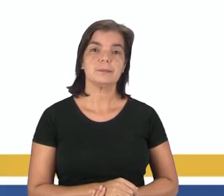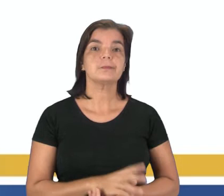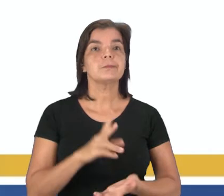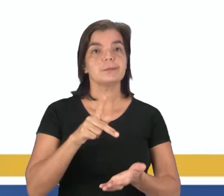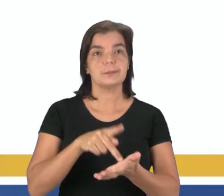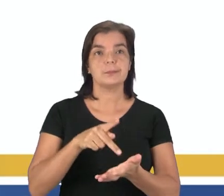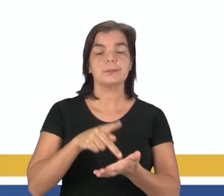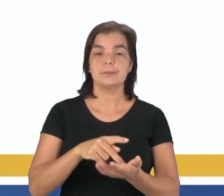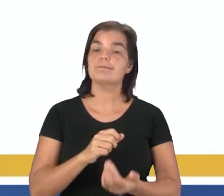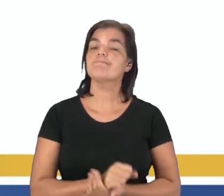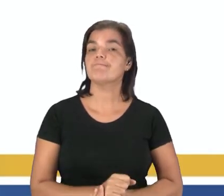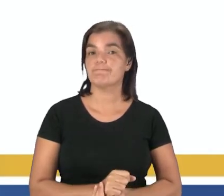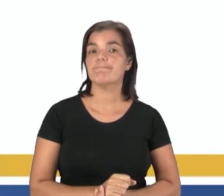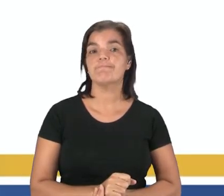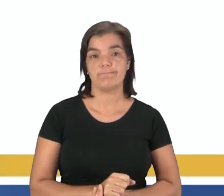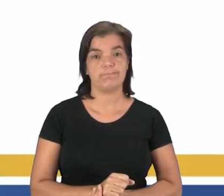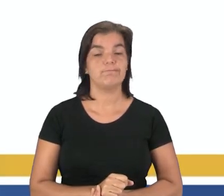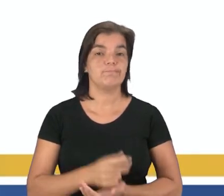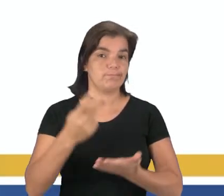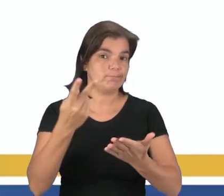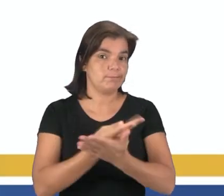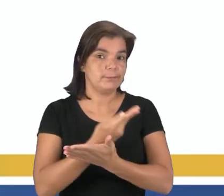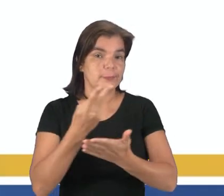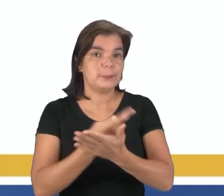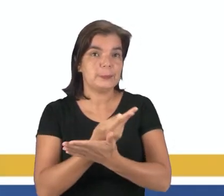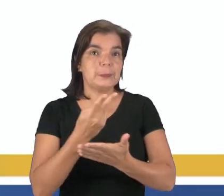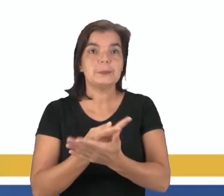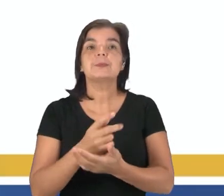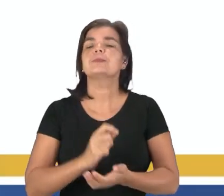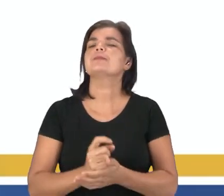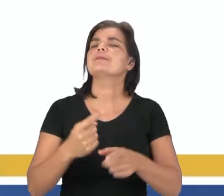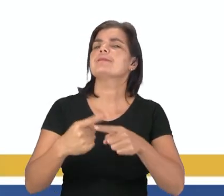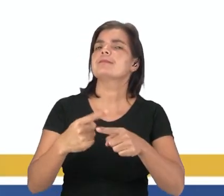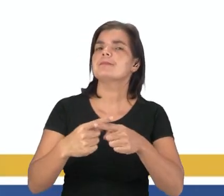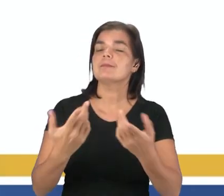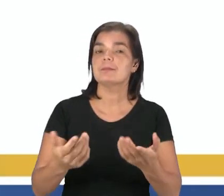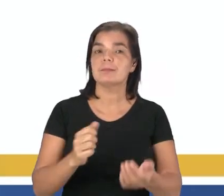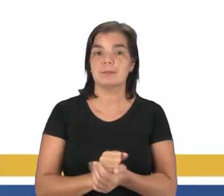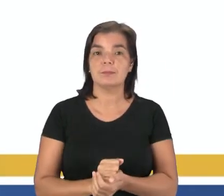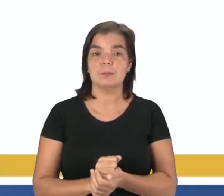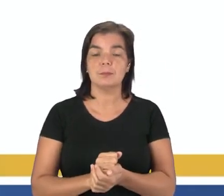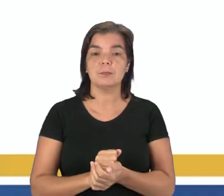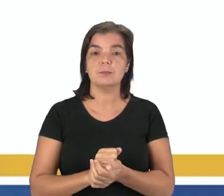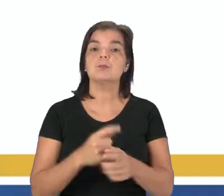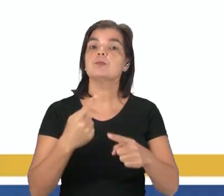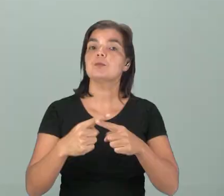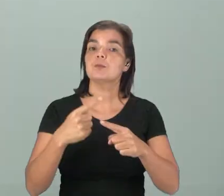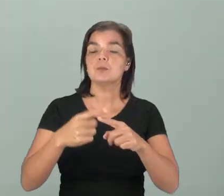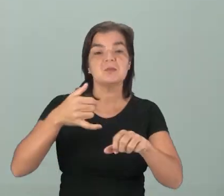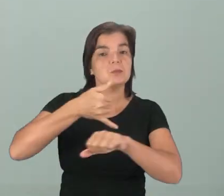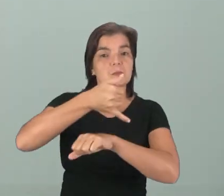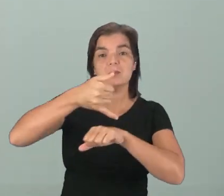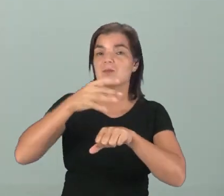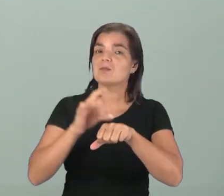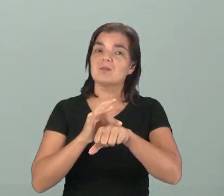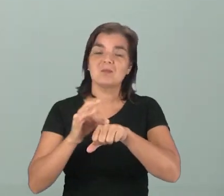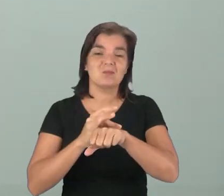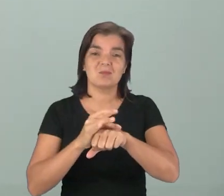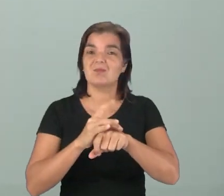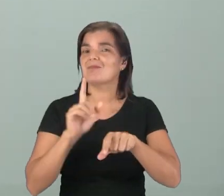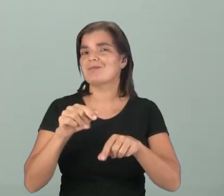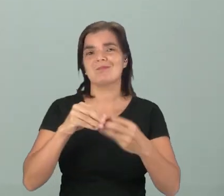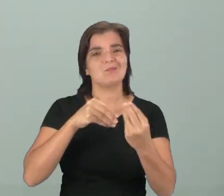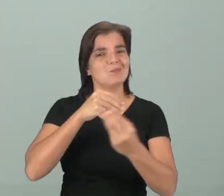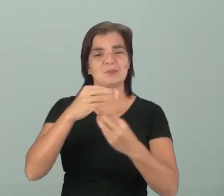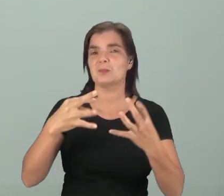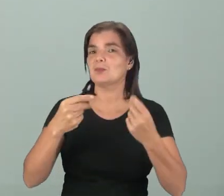Na verdade, essa afirmativa ela está errada. Por quê? Porque o petróleo ele não vai ser a